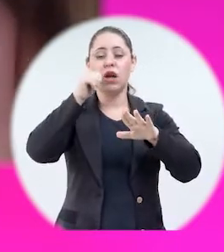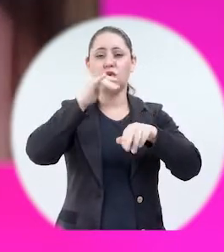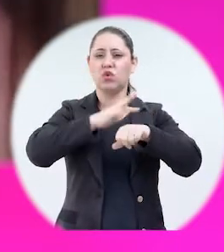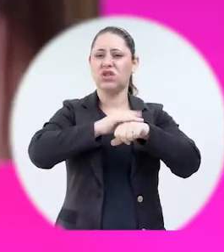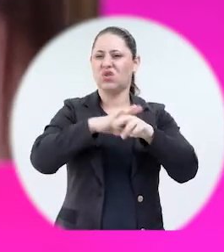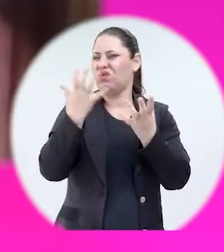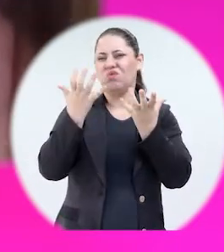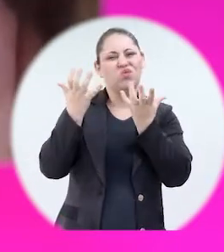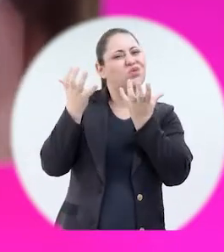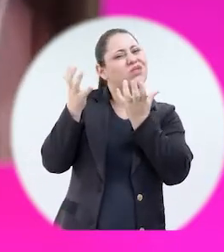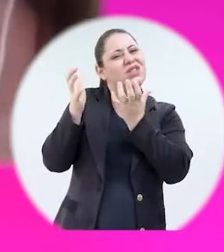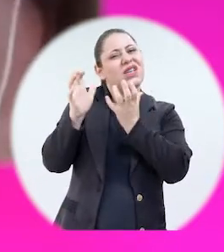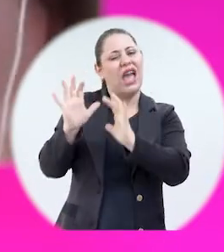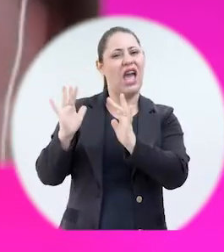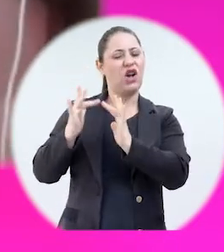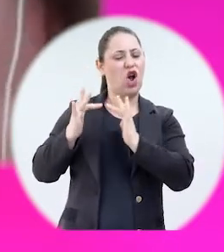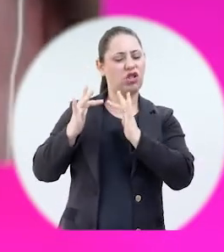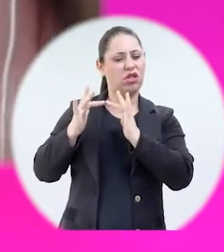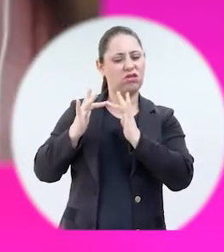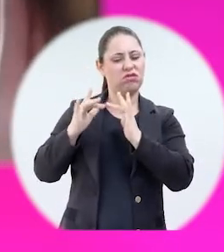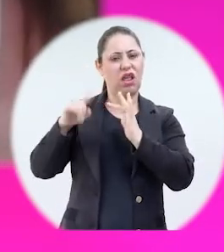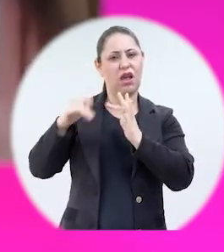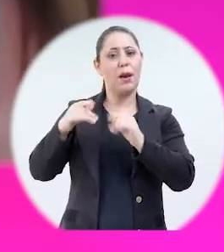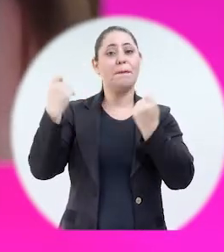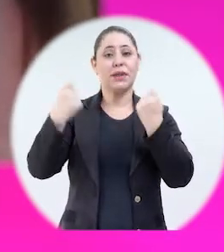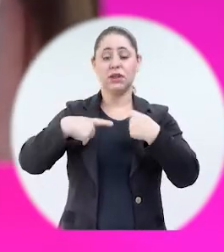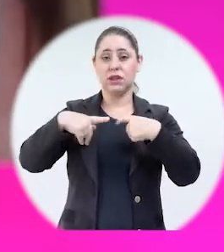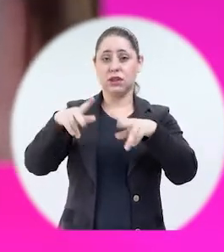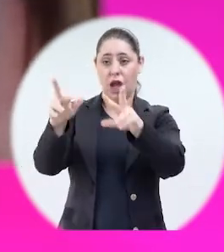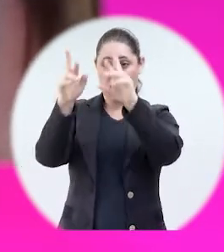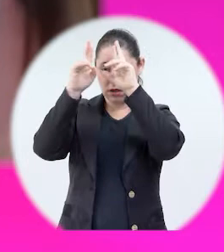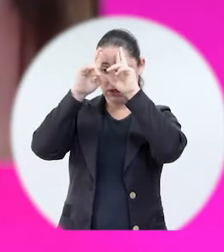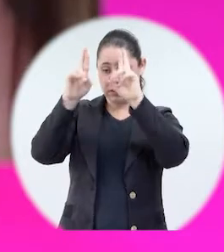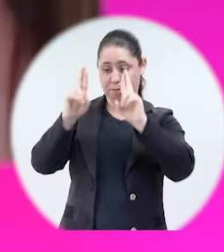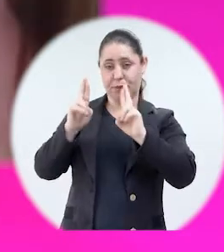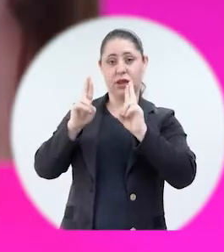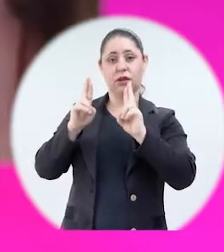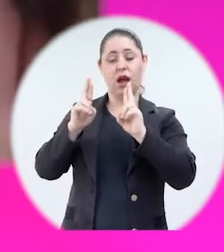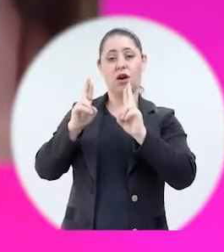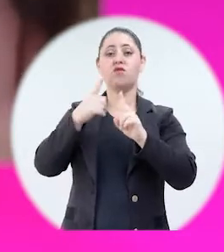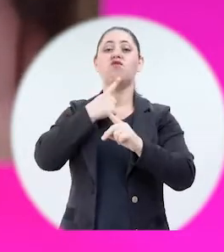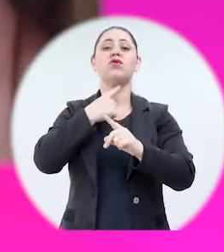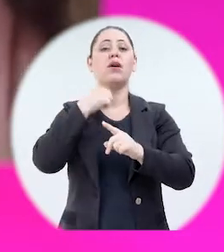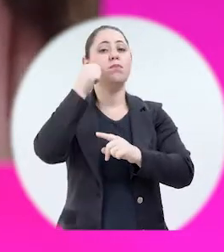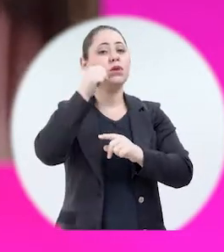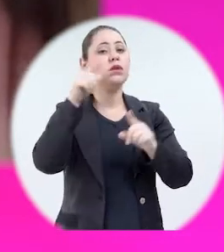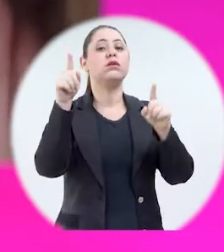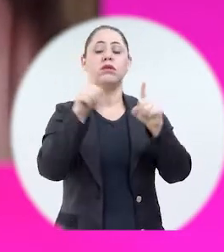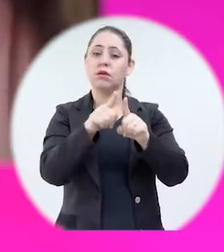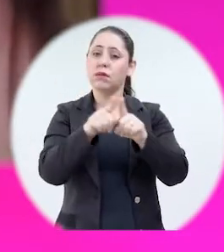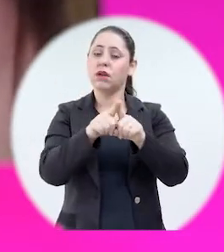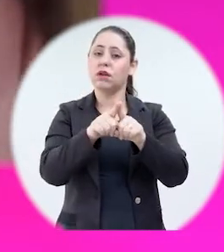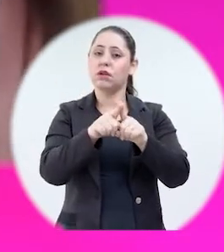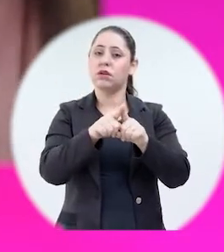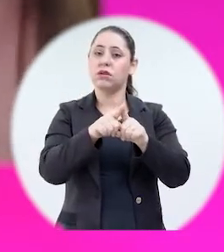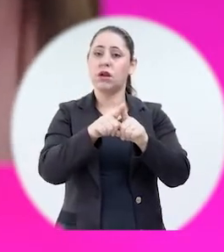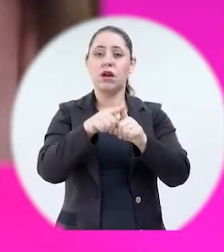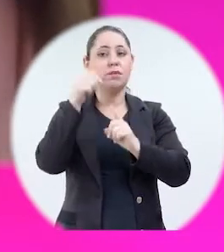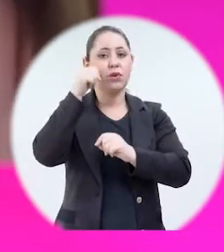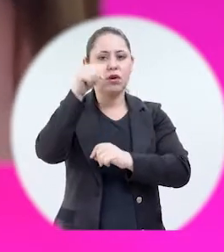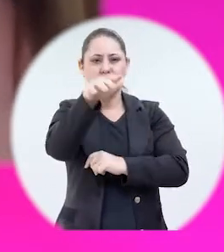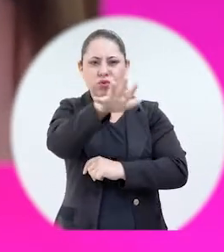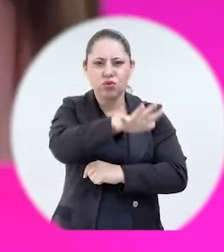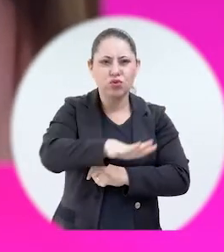ou ela não quer. Então, tem que ser respeitada a vontade da mulher. Então, as mulheres, de uma